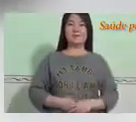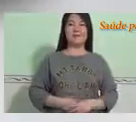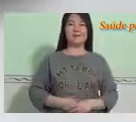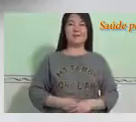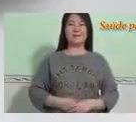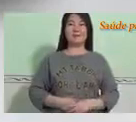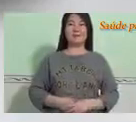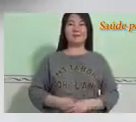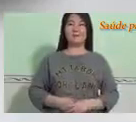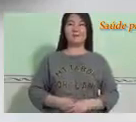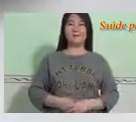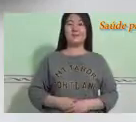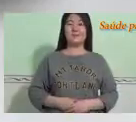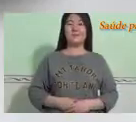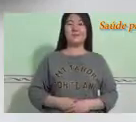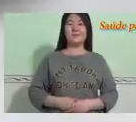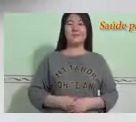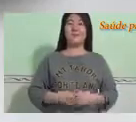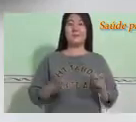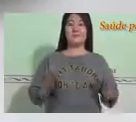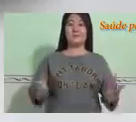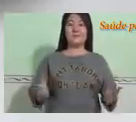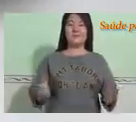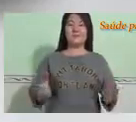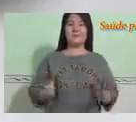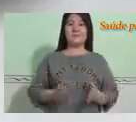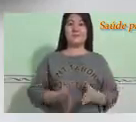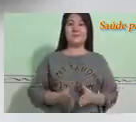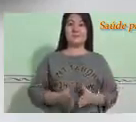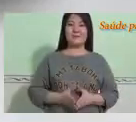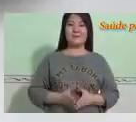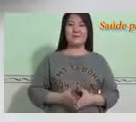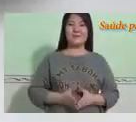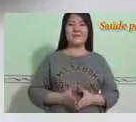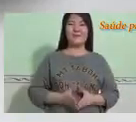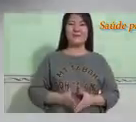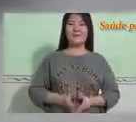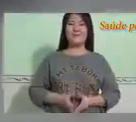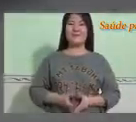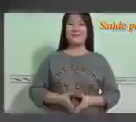seja evitada as complicações para o bebê.